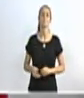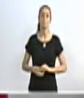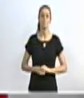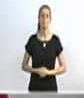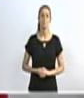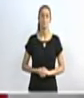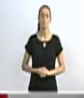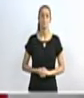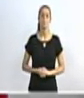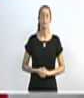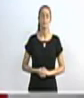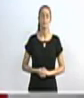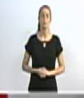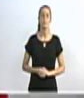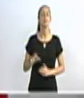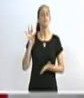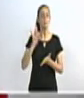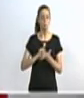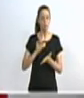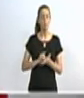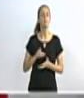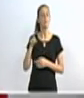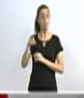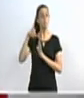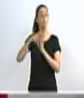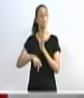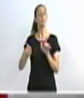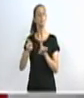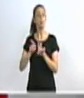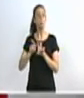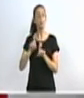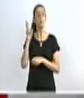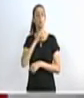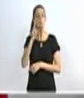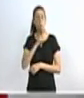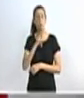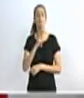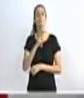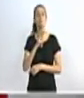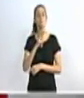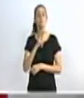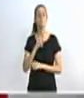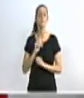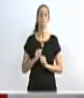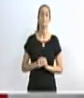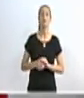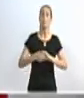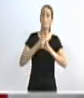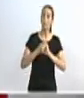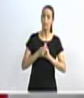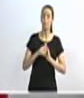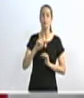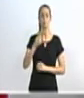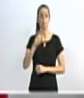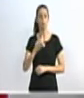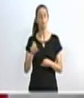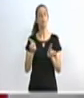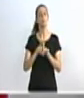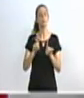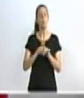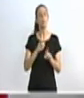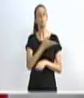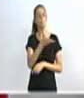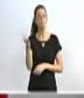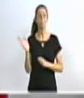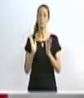relevância, que façam o mesmo com esse mesmo assunto. Quero parabenizar o secretário Ivo e toda a sua equipe da CEPLAN pelas